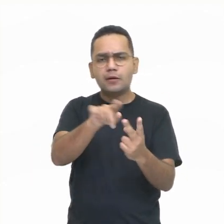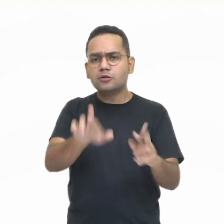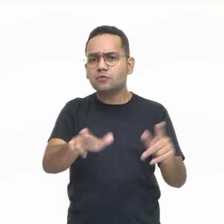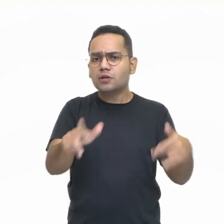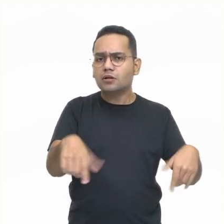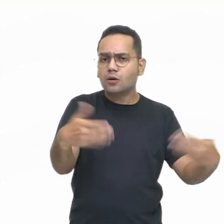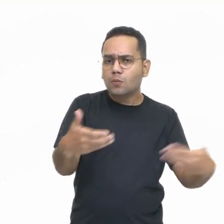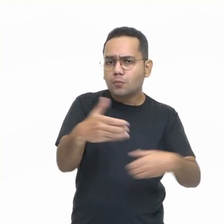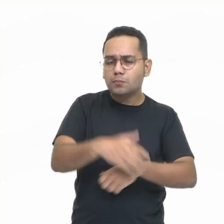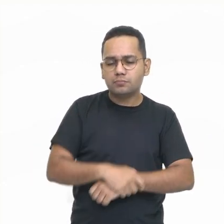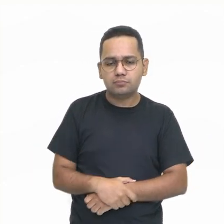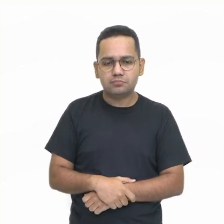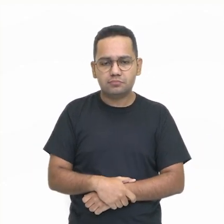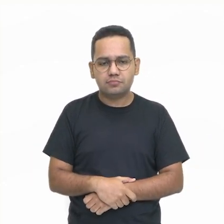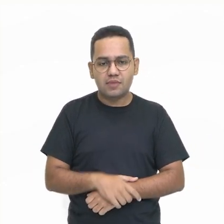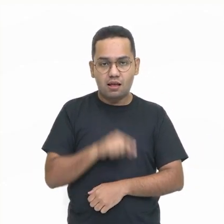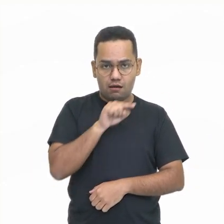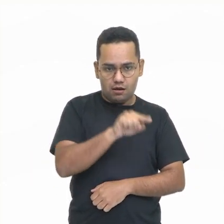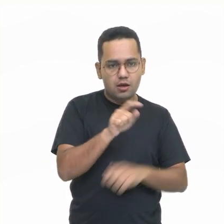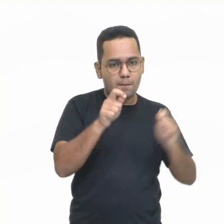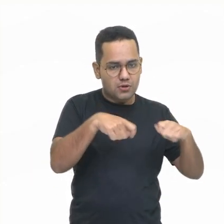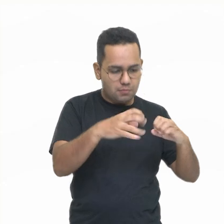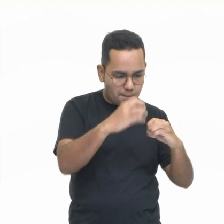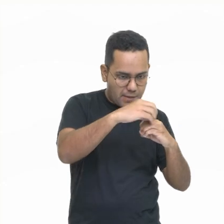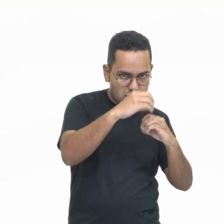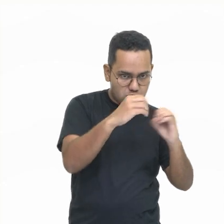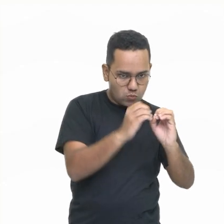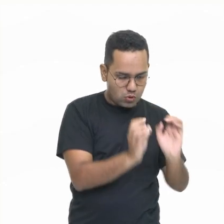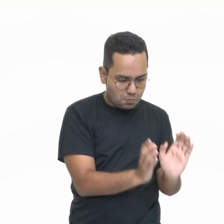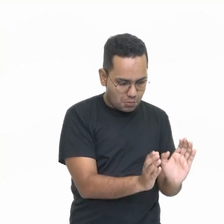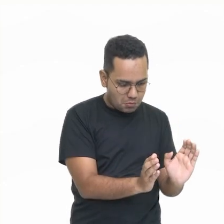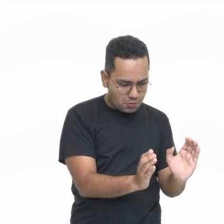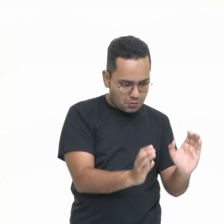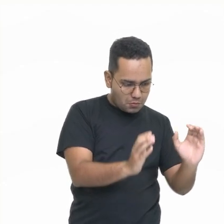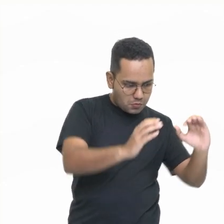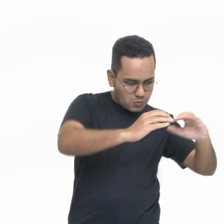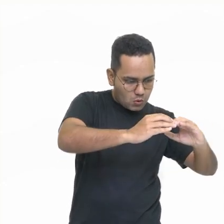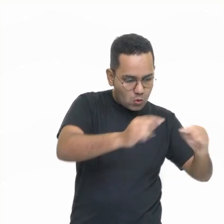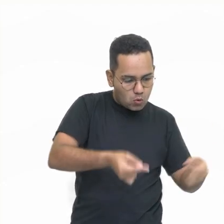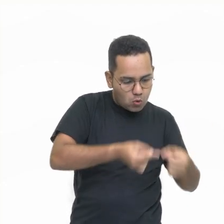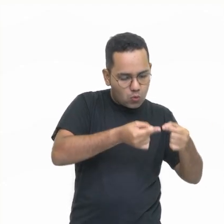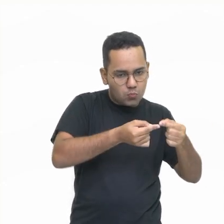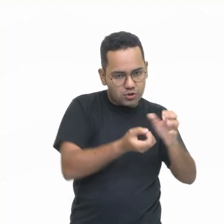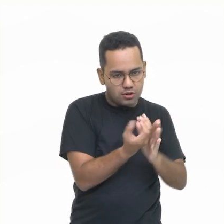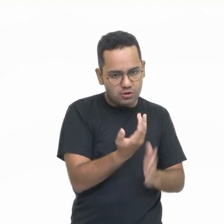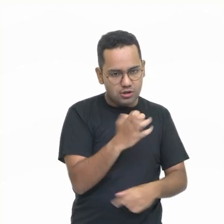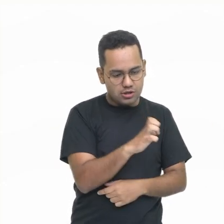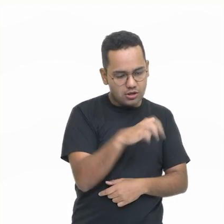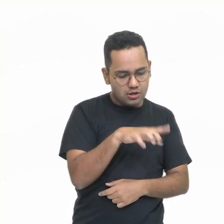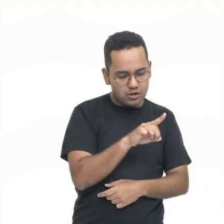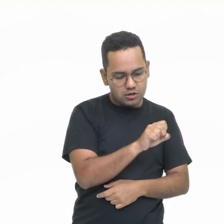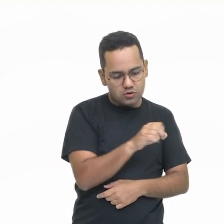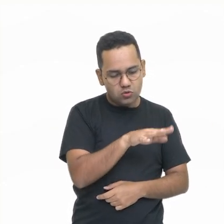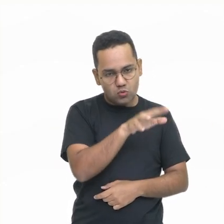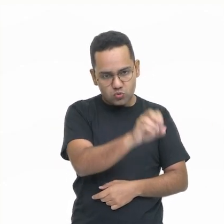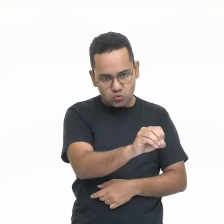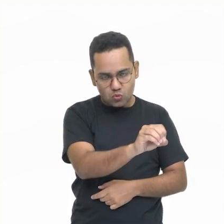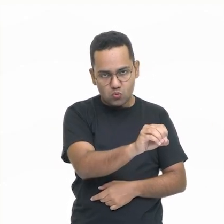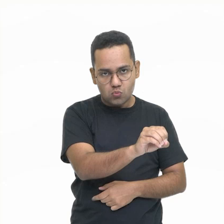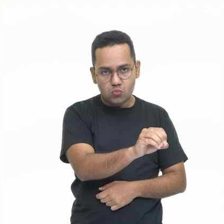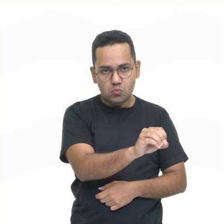a pinocitose é que a fagocitose eu formo aqui um endossomo com